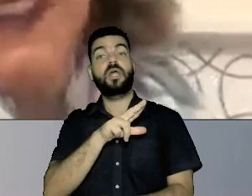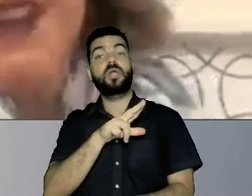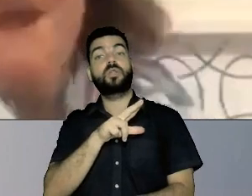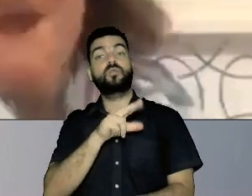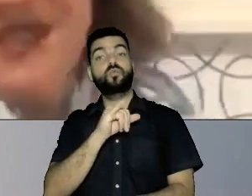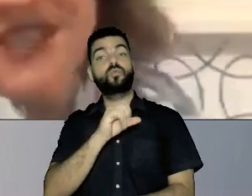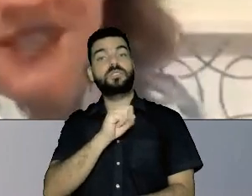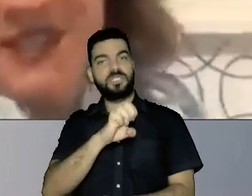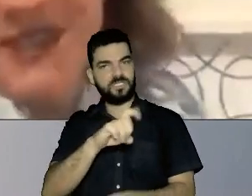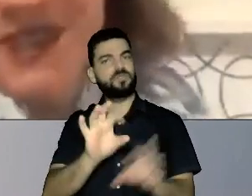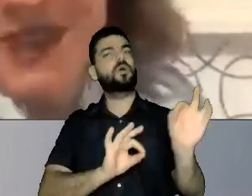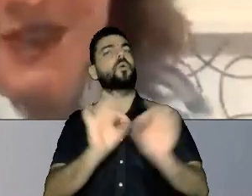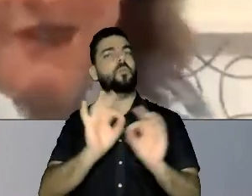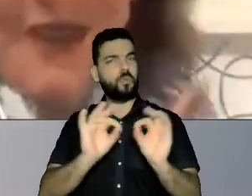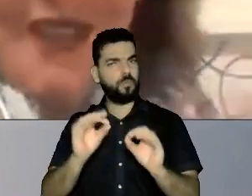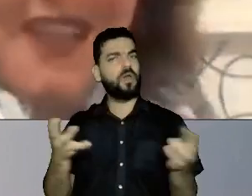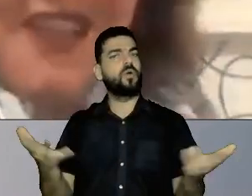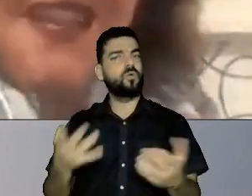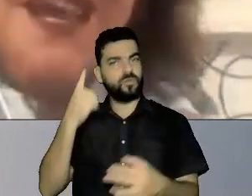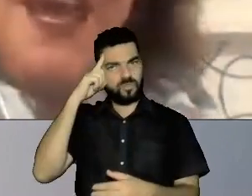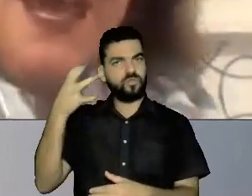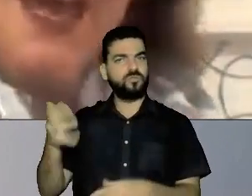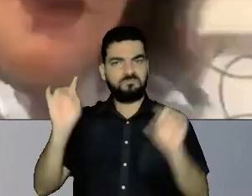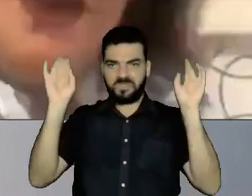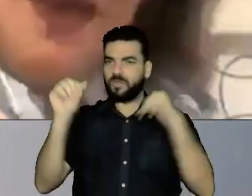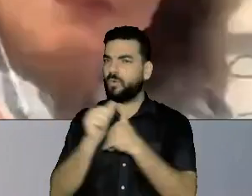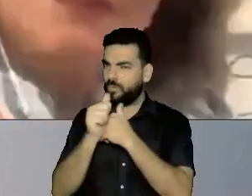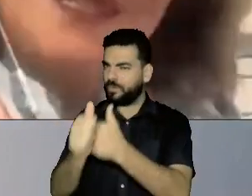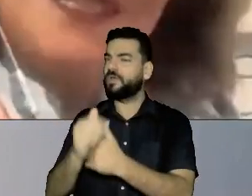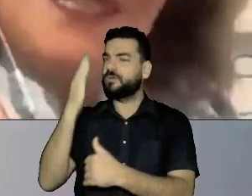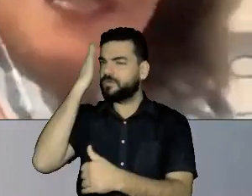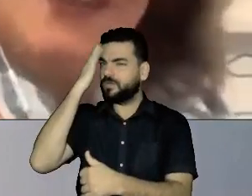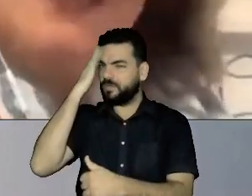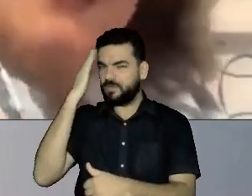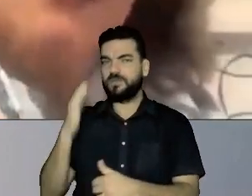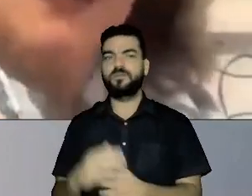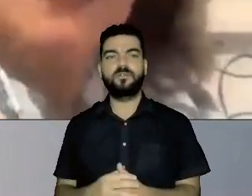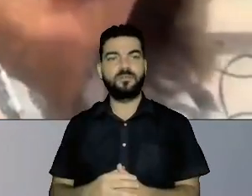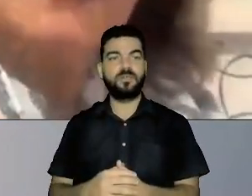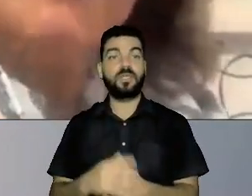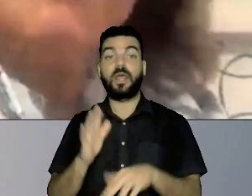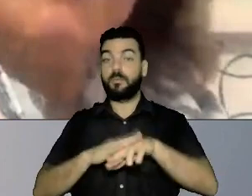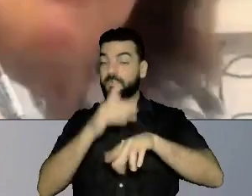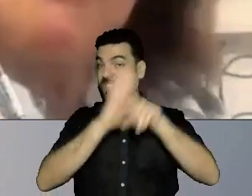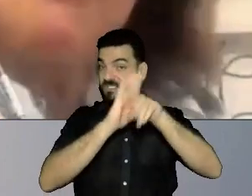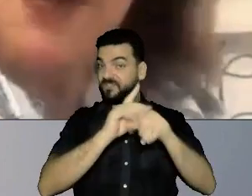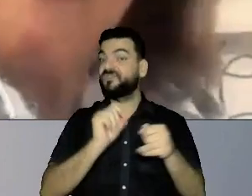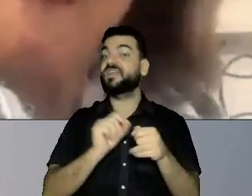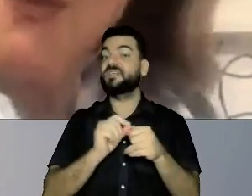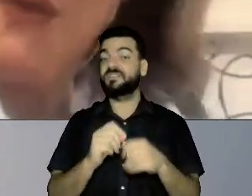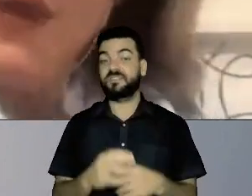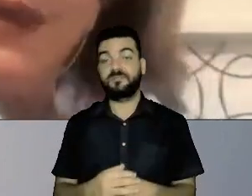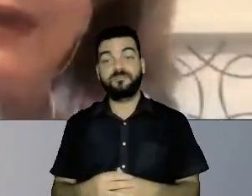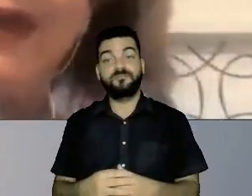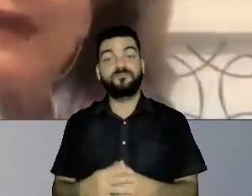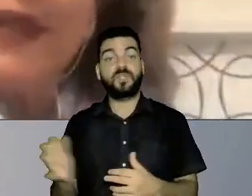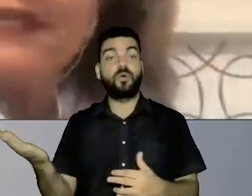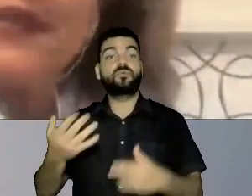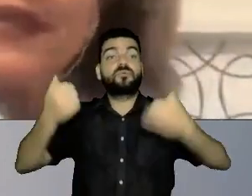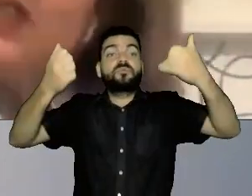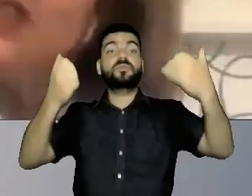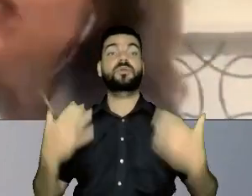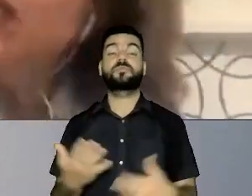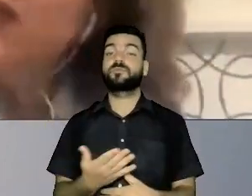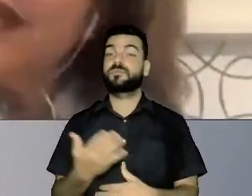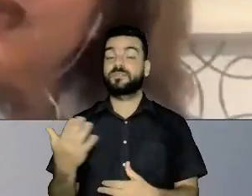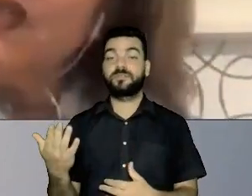bastante para o dia de hoje, eu acompanhei as pesquisas que a Luísa fez. Então, eu vou falar um pouco